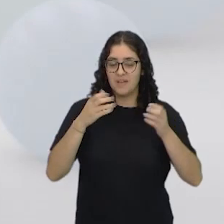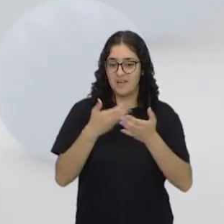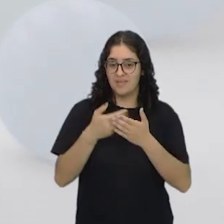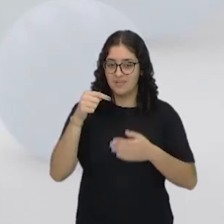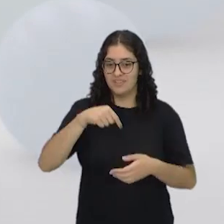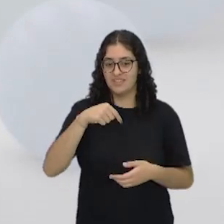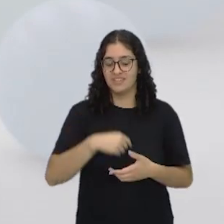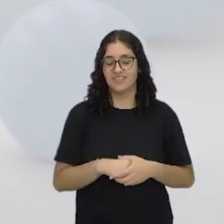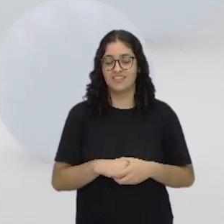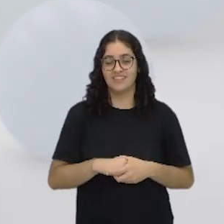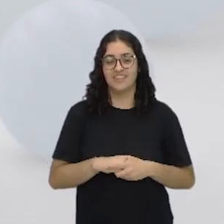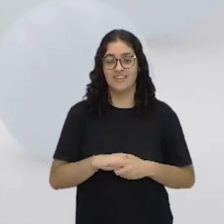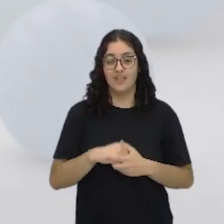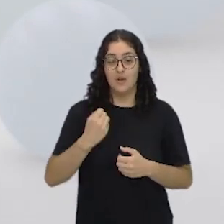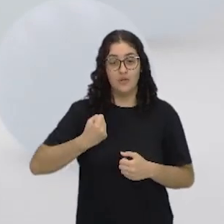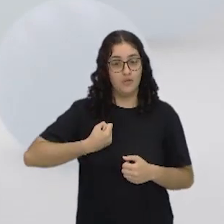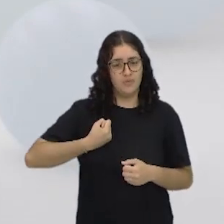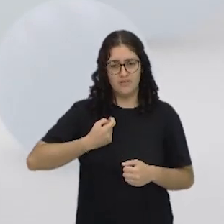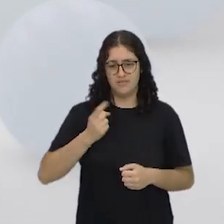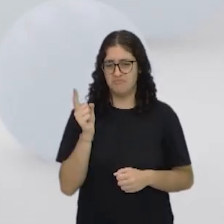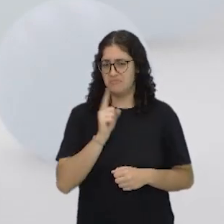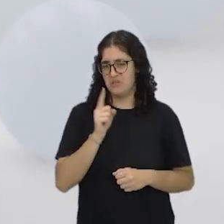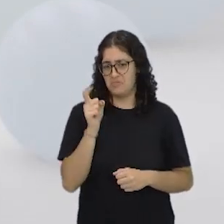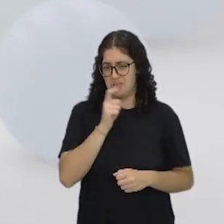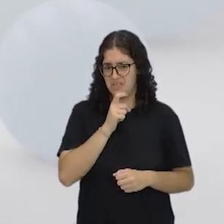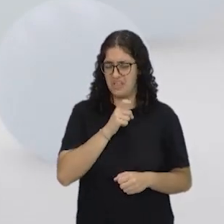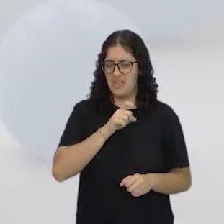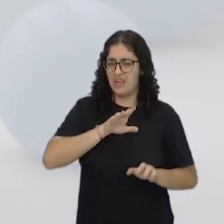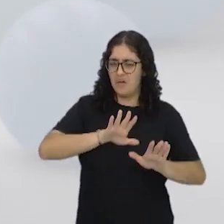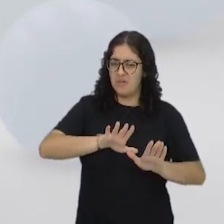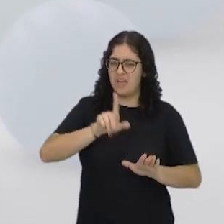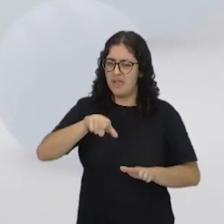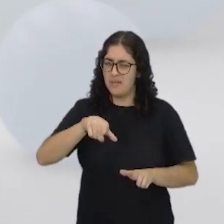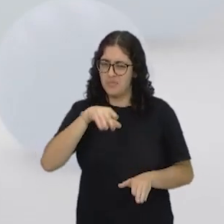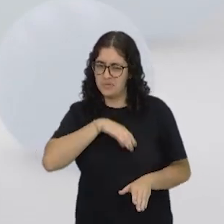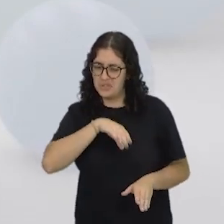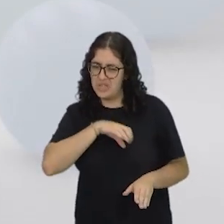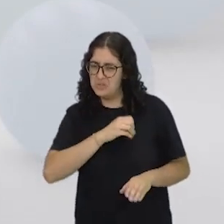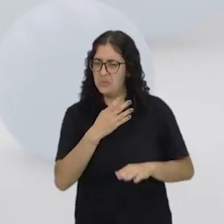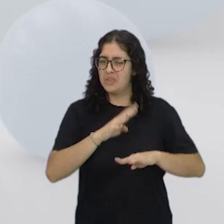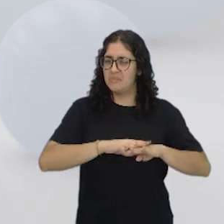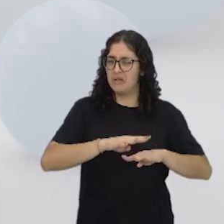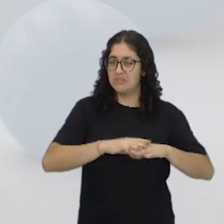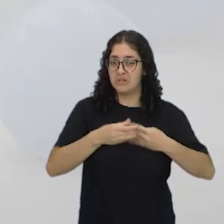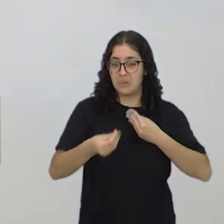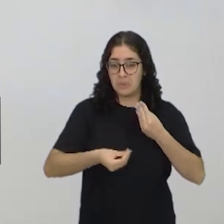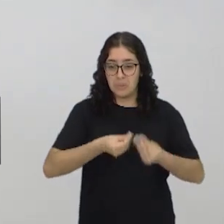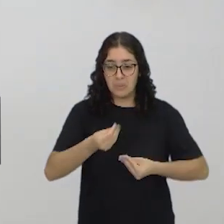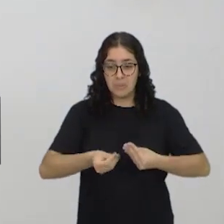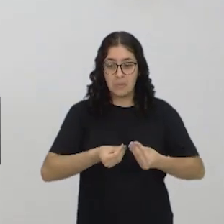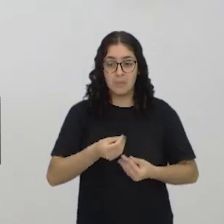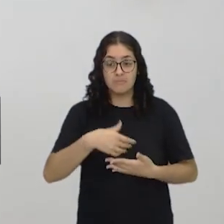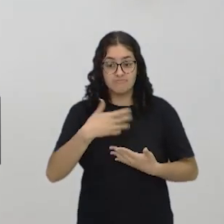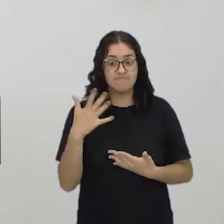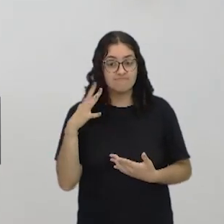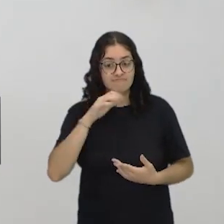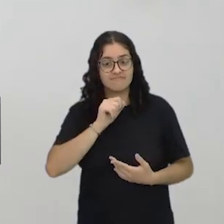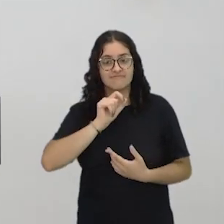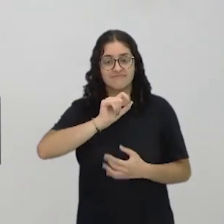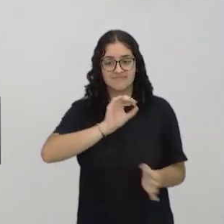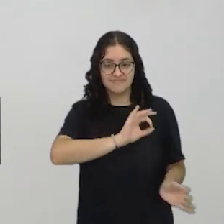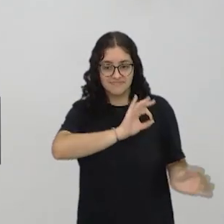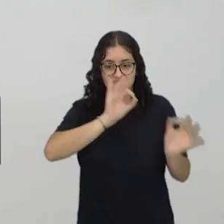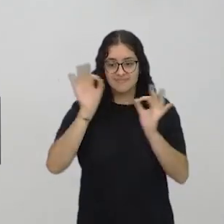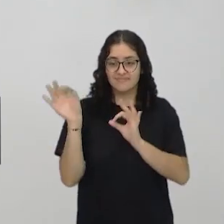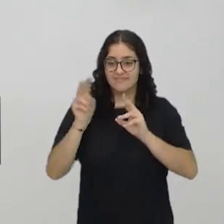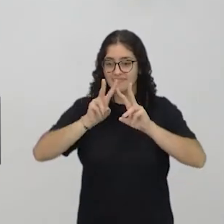então? Os números não... Mas é aula de português ou de matemática? Os números não mentem? Vamos ver o que a gente vai ver nessa aula com